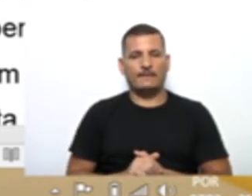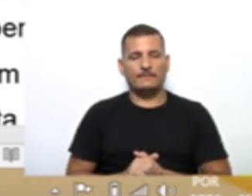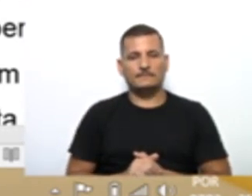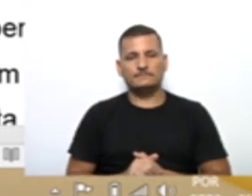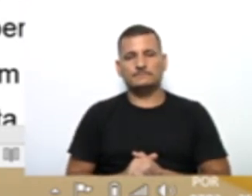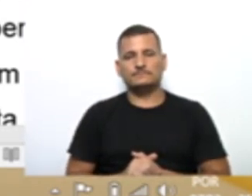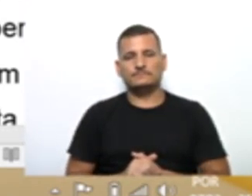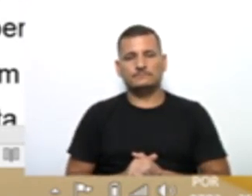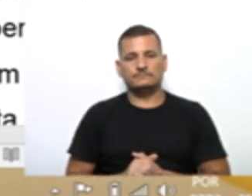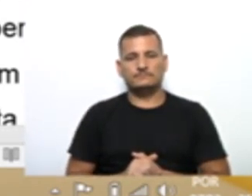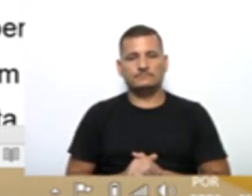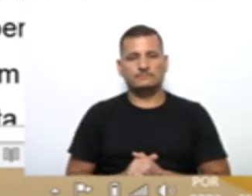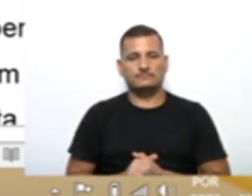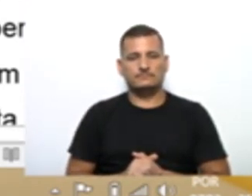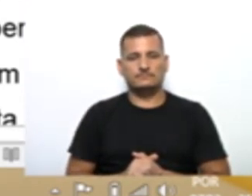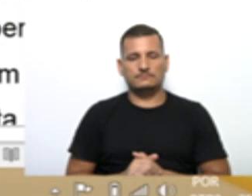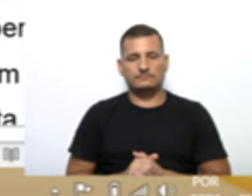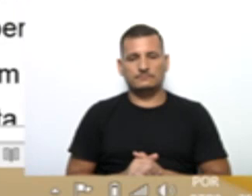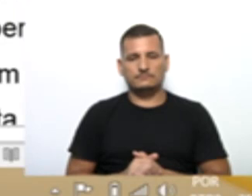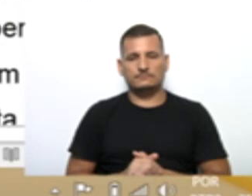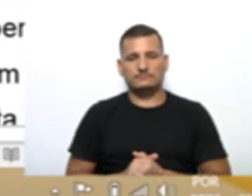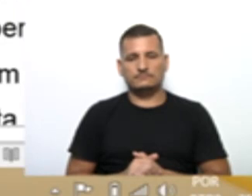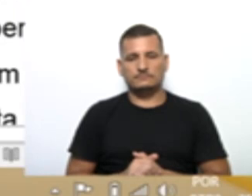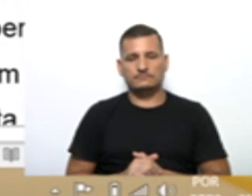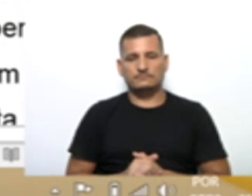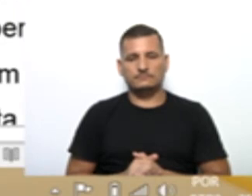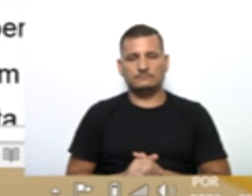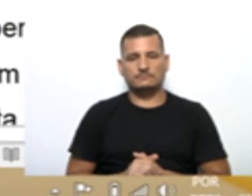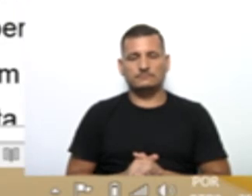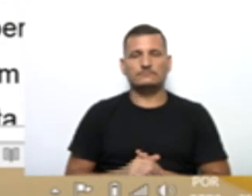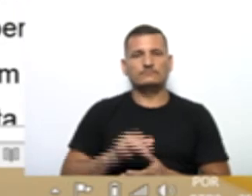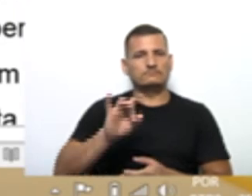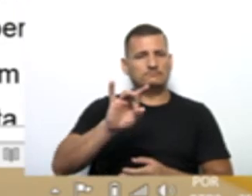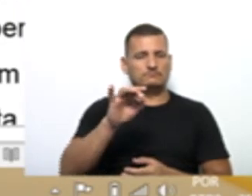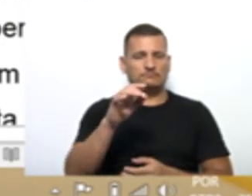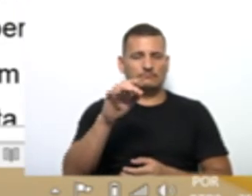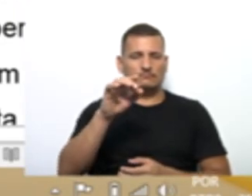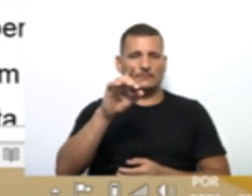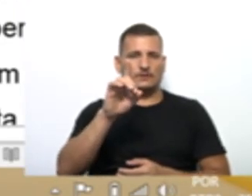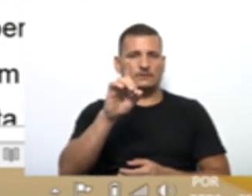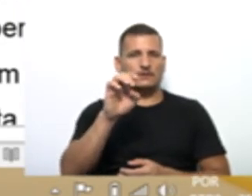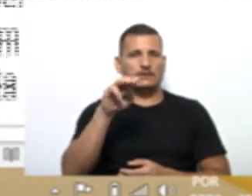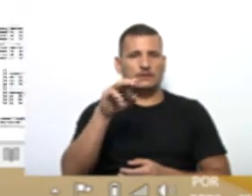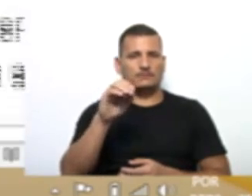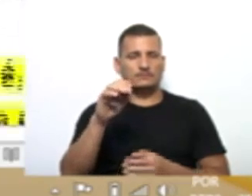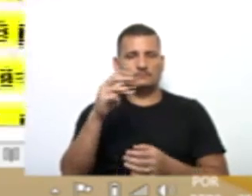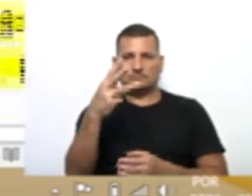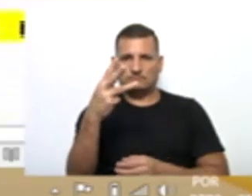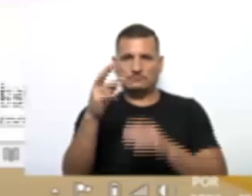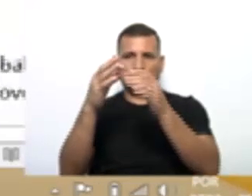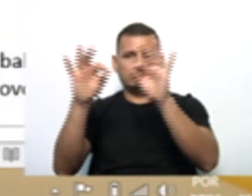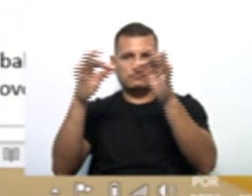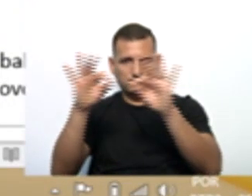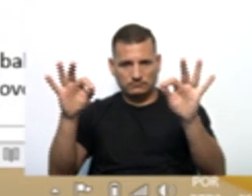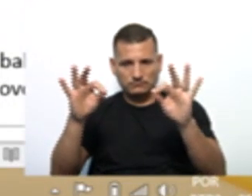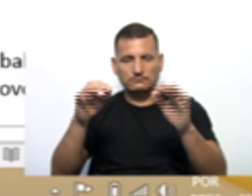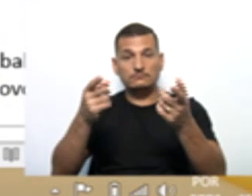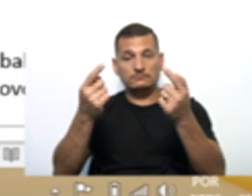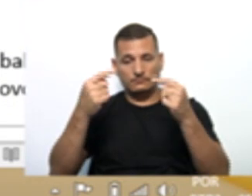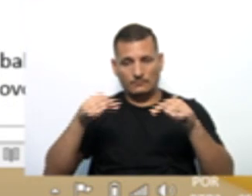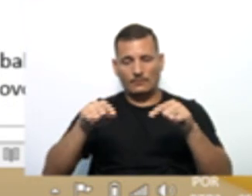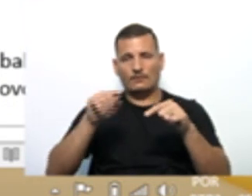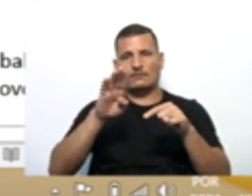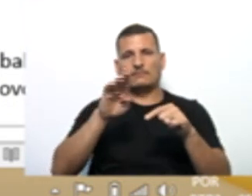3 linhas. Vou destacar aqui para vocês observarem. A citação de Pedro Demo ocupou 3 linhas, correto? E a citação de Barros aqui